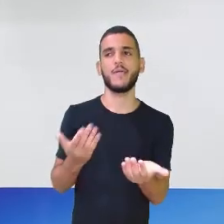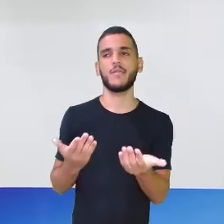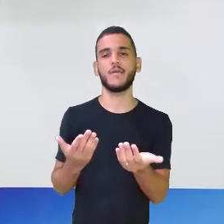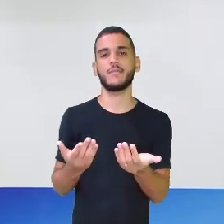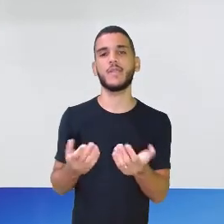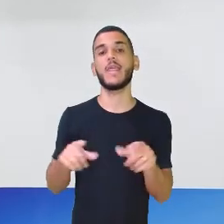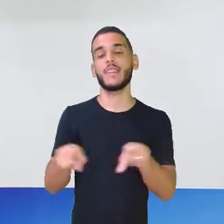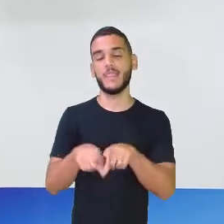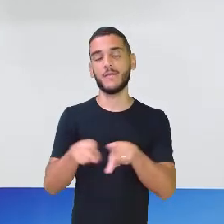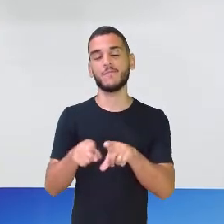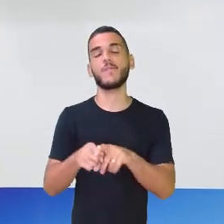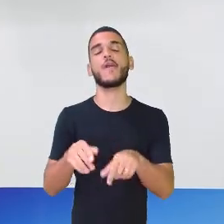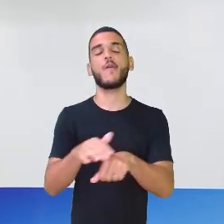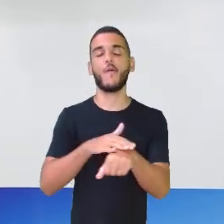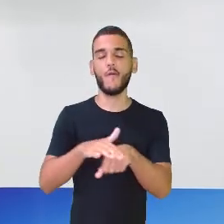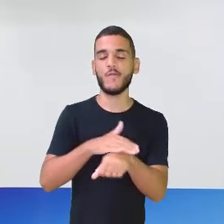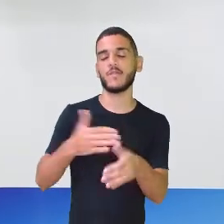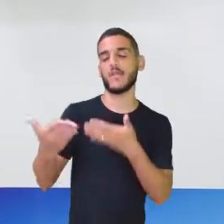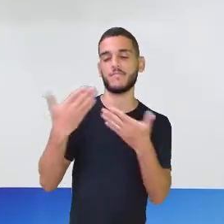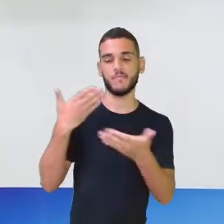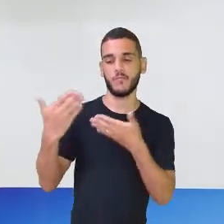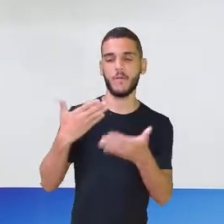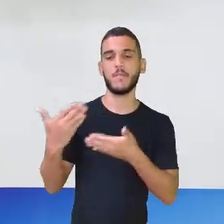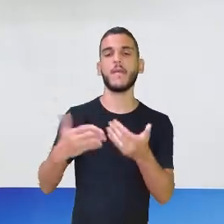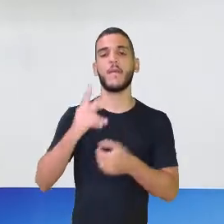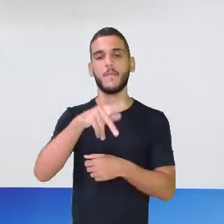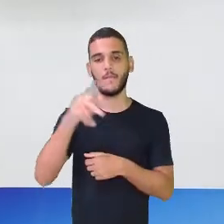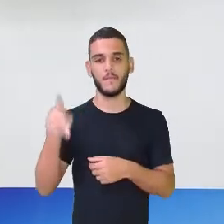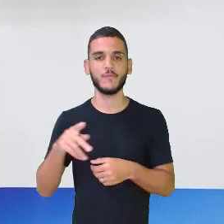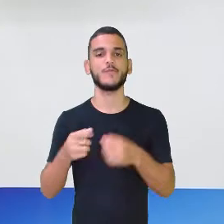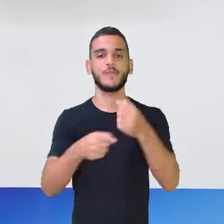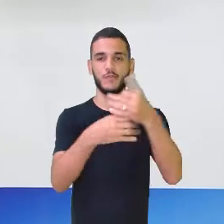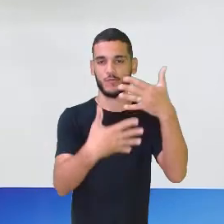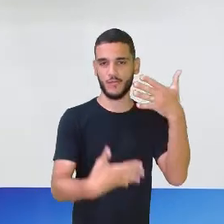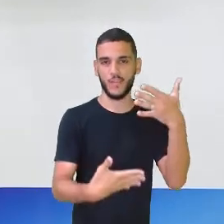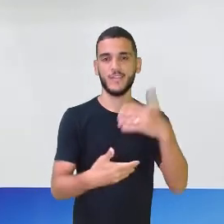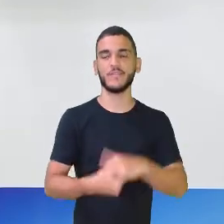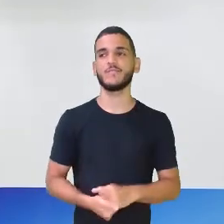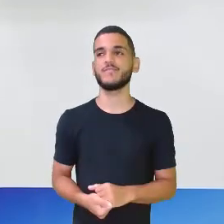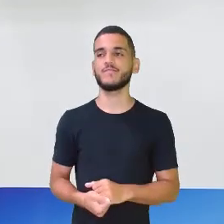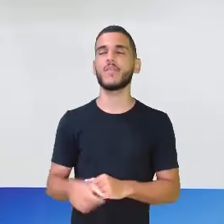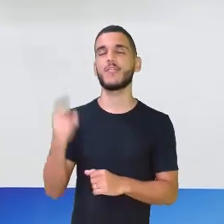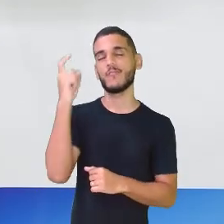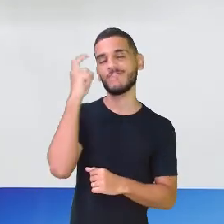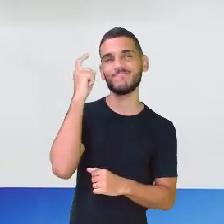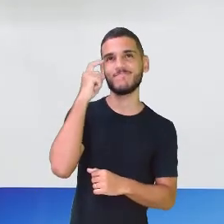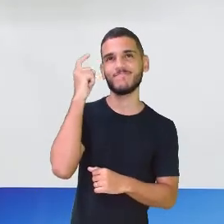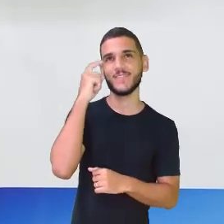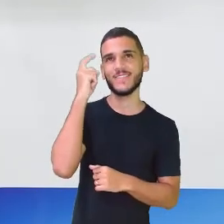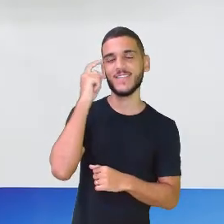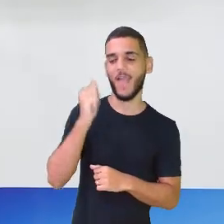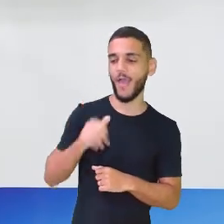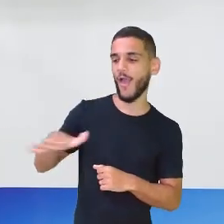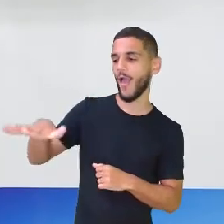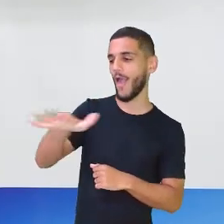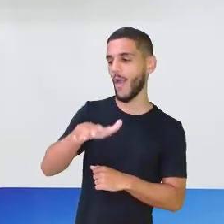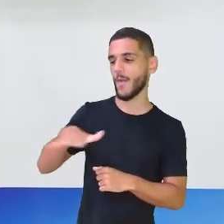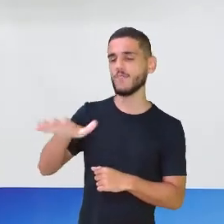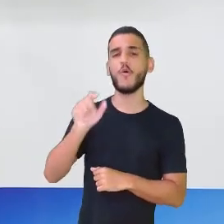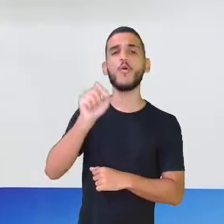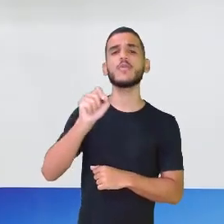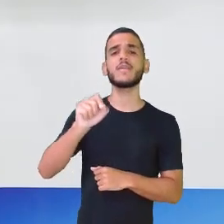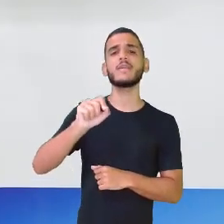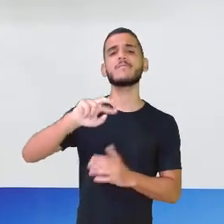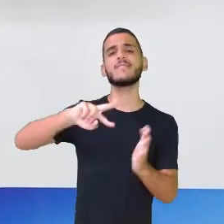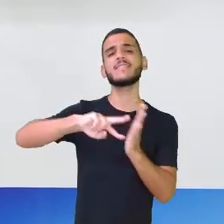nosso chat. E participem, tá bom? Então, já pensaram aí na paisagem? O que é paisagem? Vocês